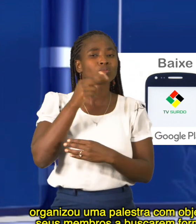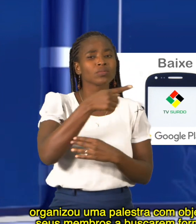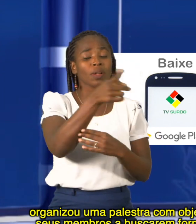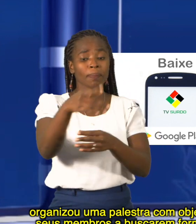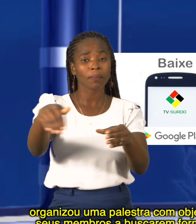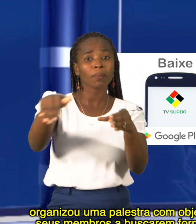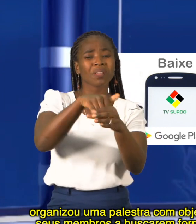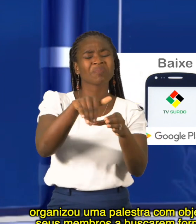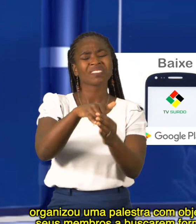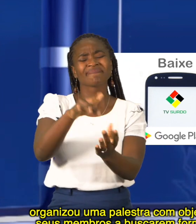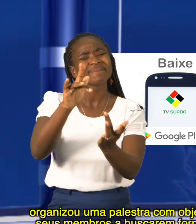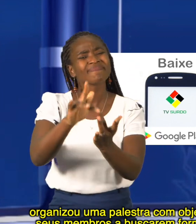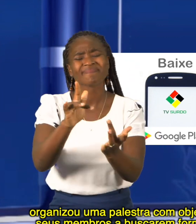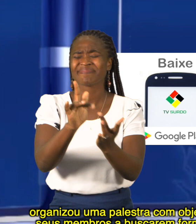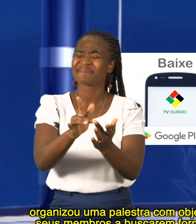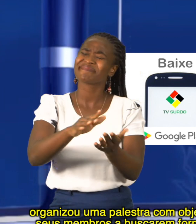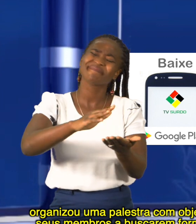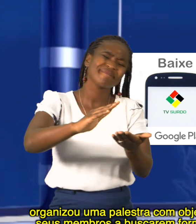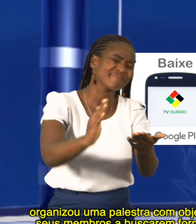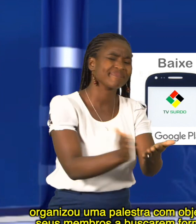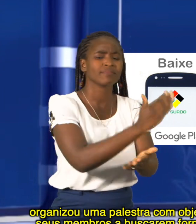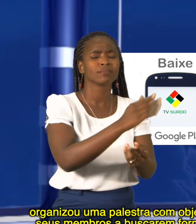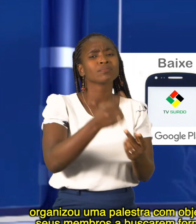seus membros a buscar informação profissional.